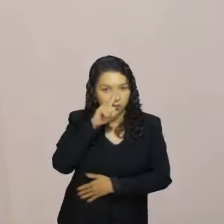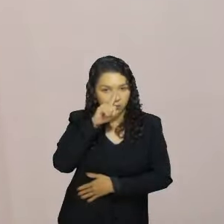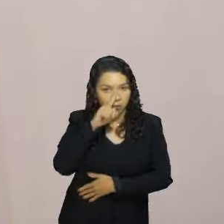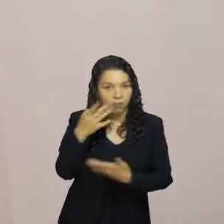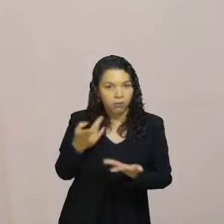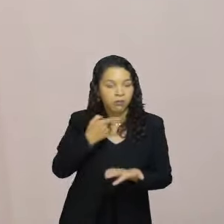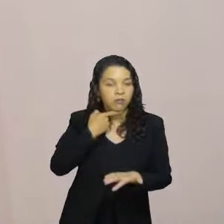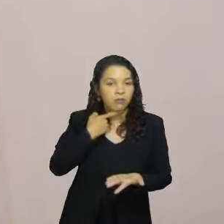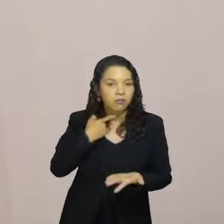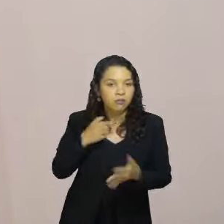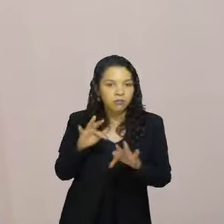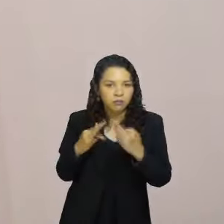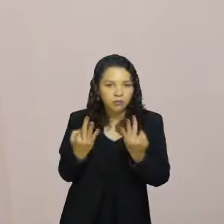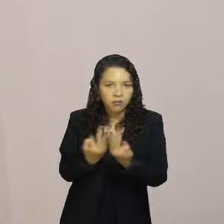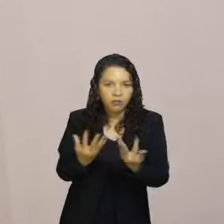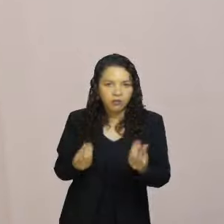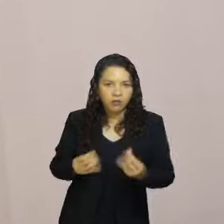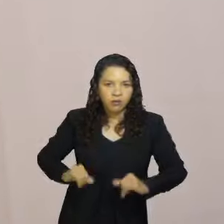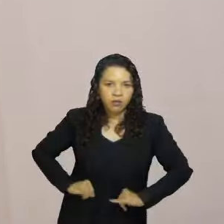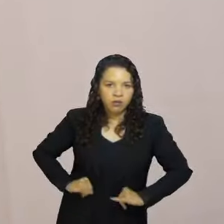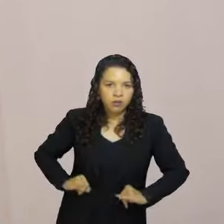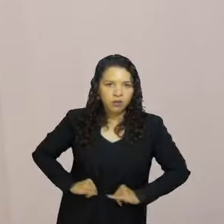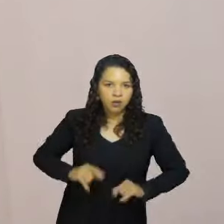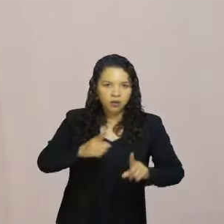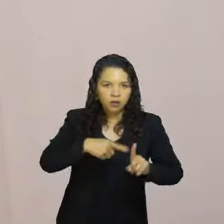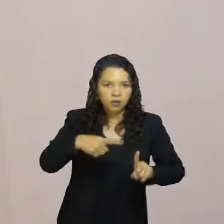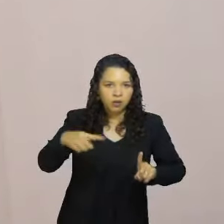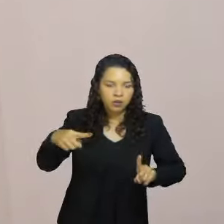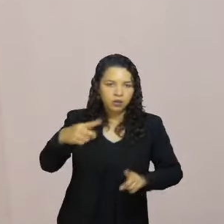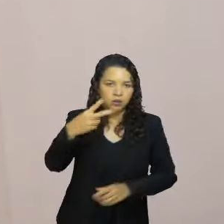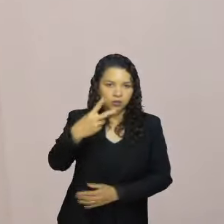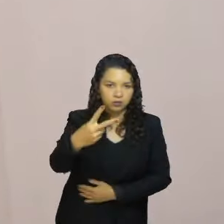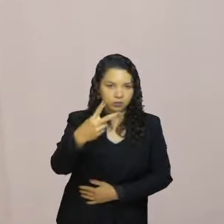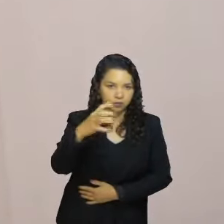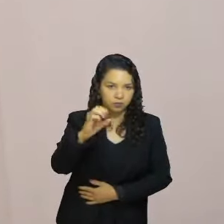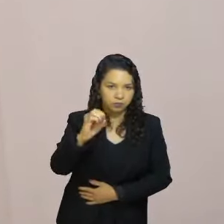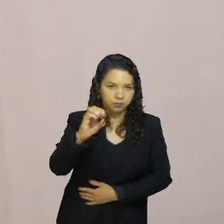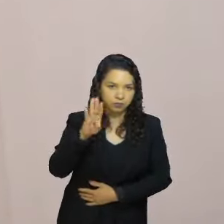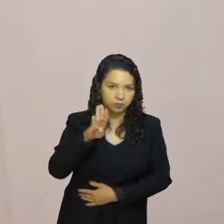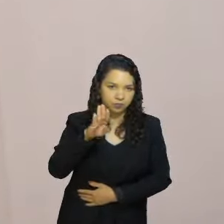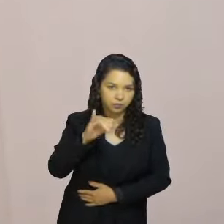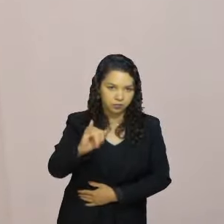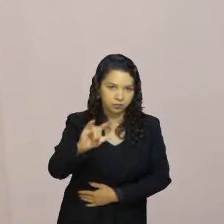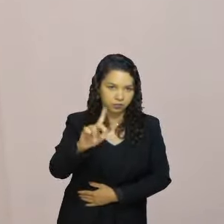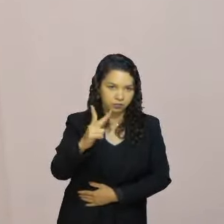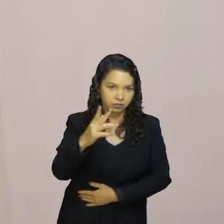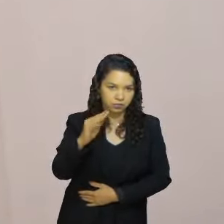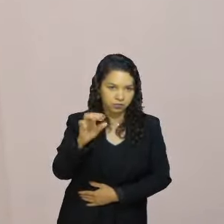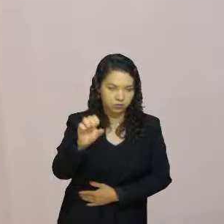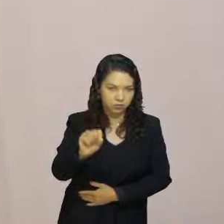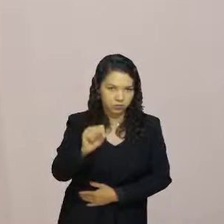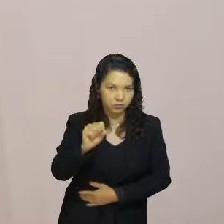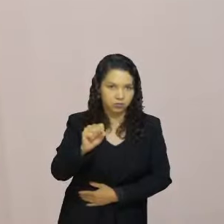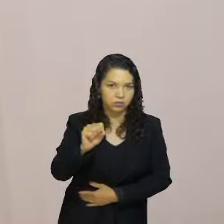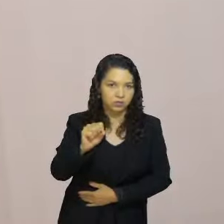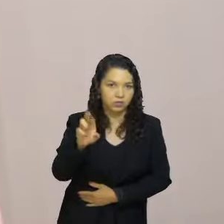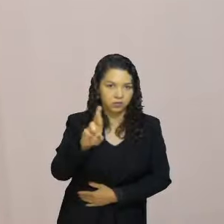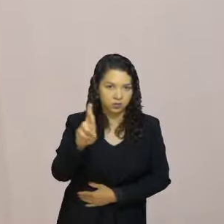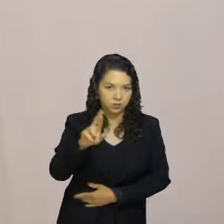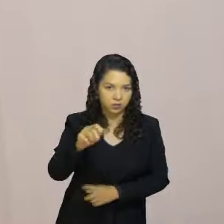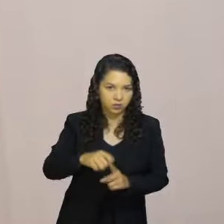famílias. Os dados são estarrecedores. 20 bilhões de reais por mês